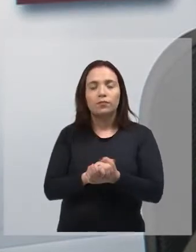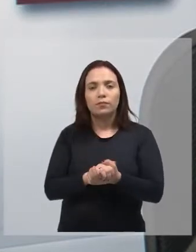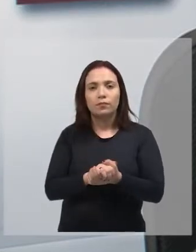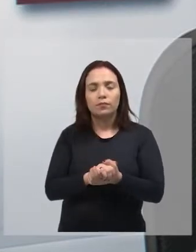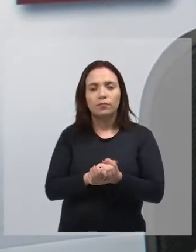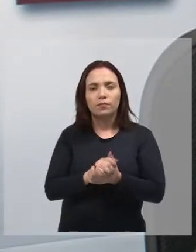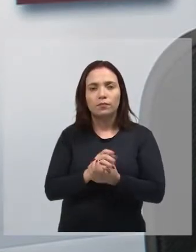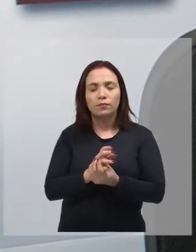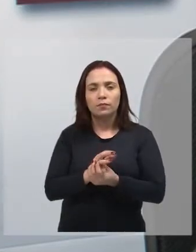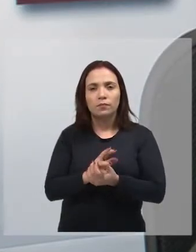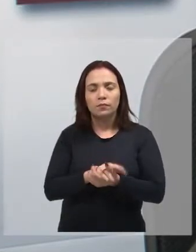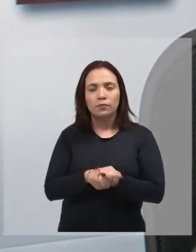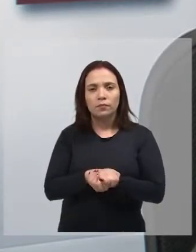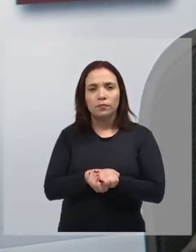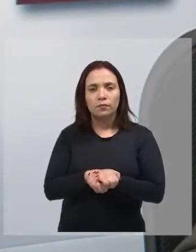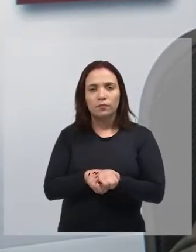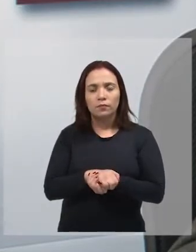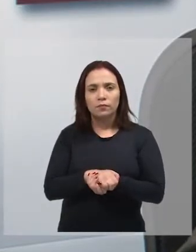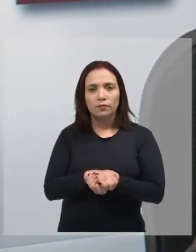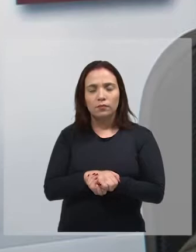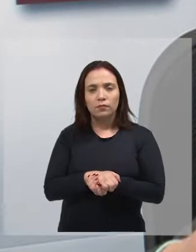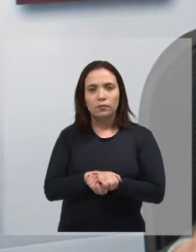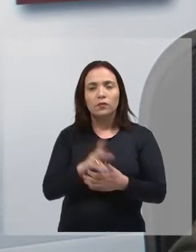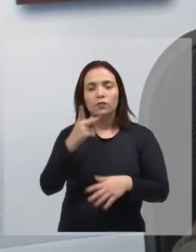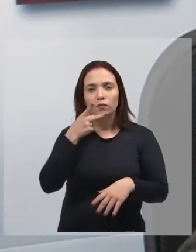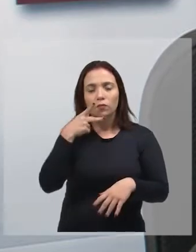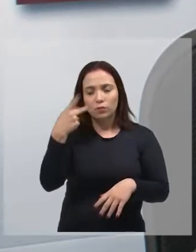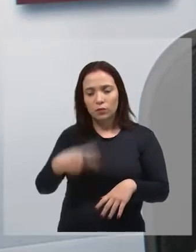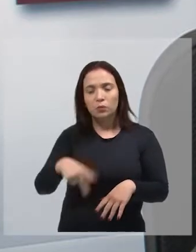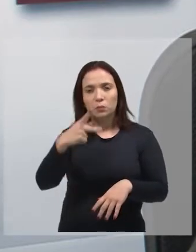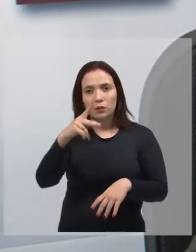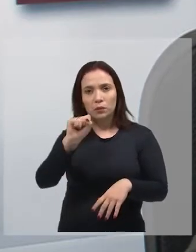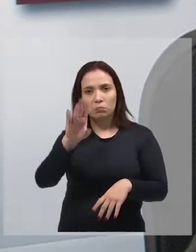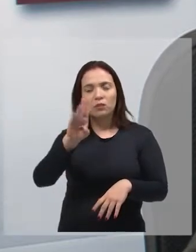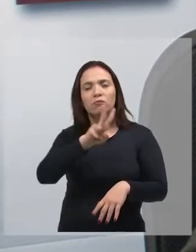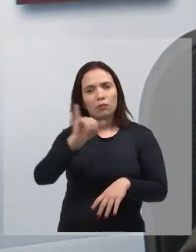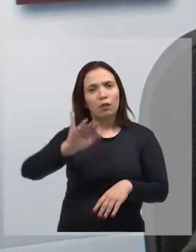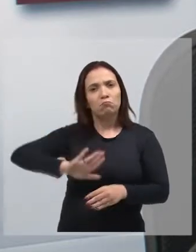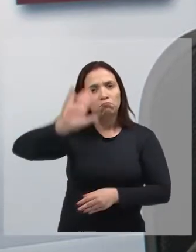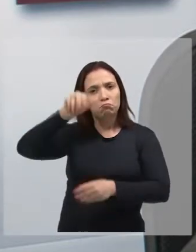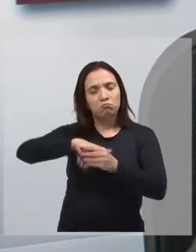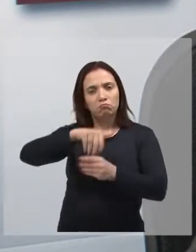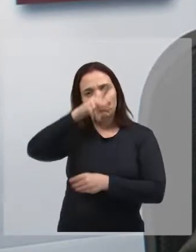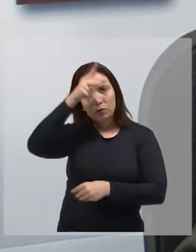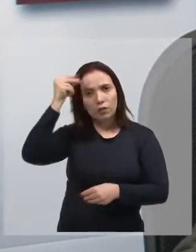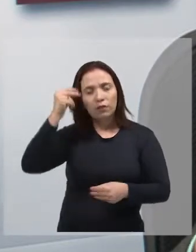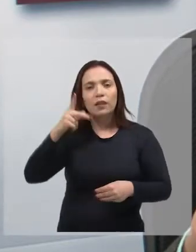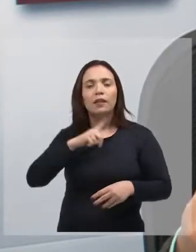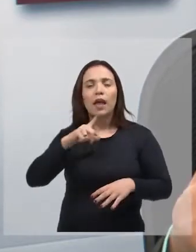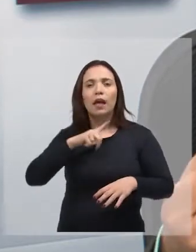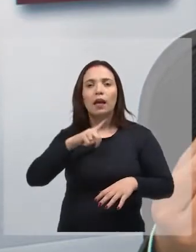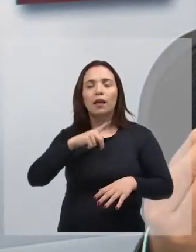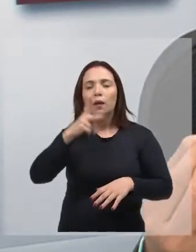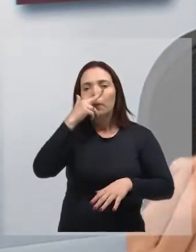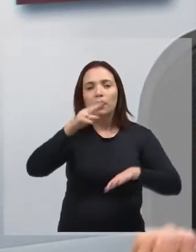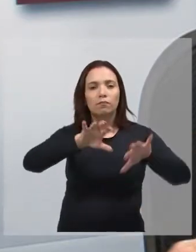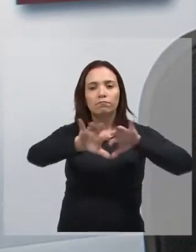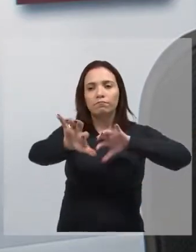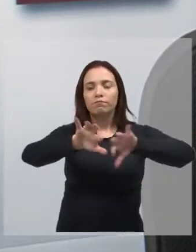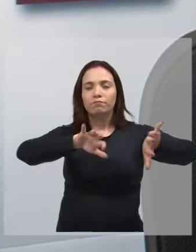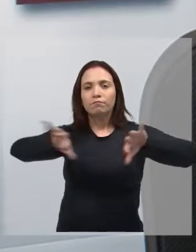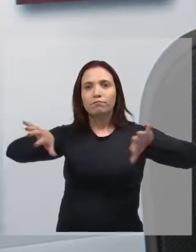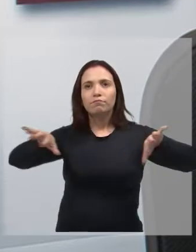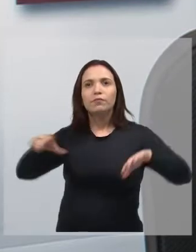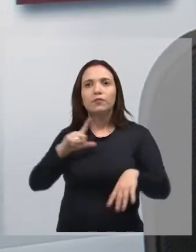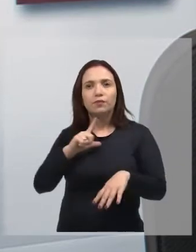já chega dizendo o PSDB local vai ter candidato a prefeito de Fortaleza. Quer dizer, uma pulverização de